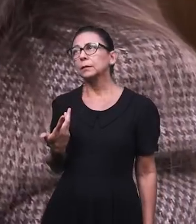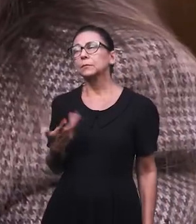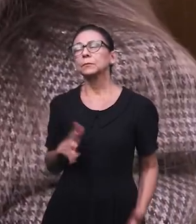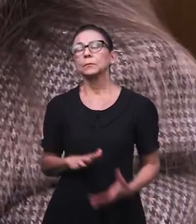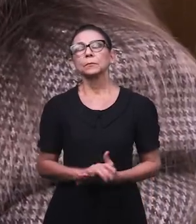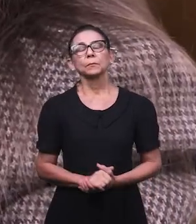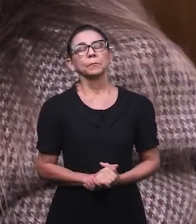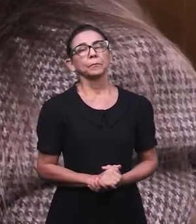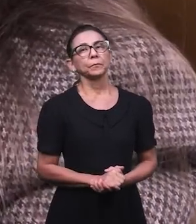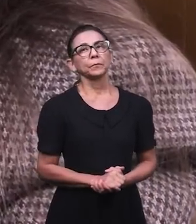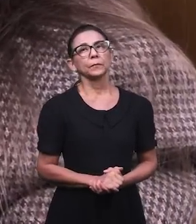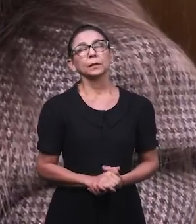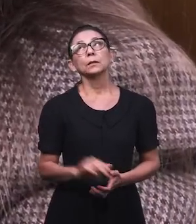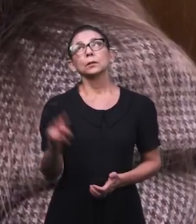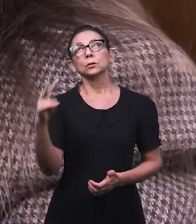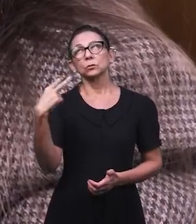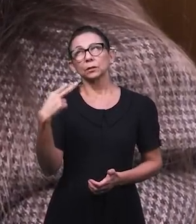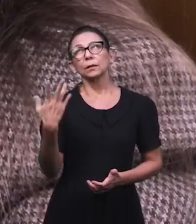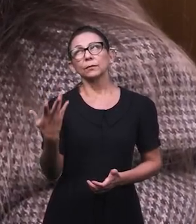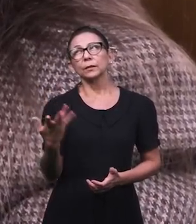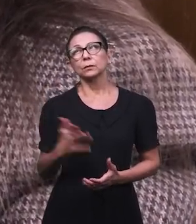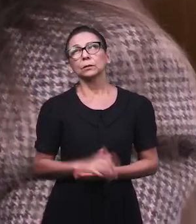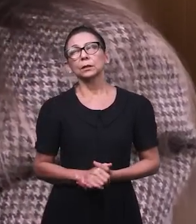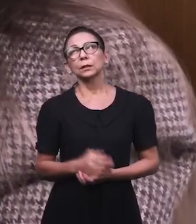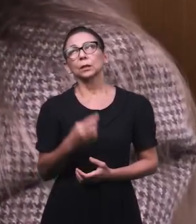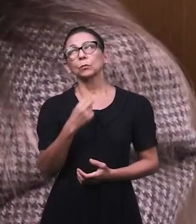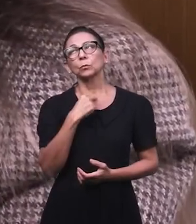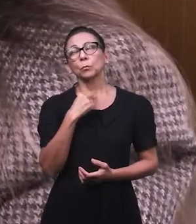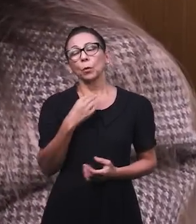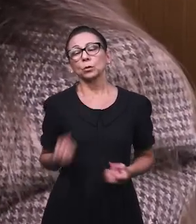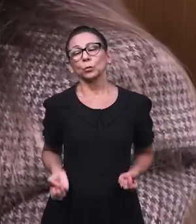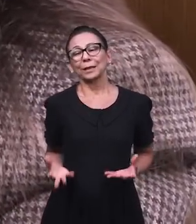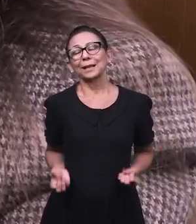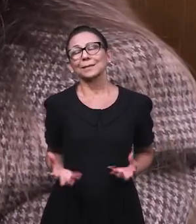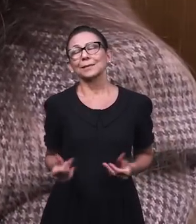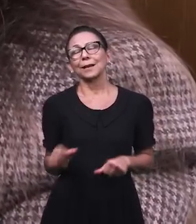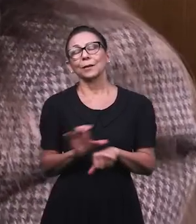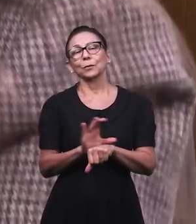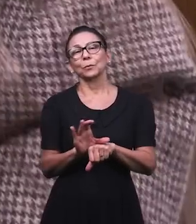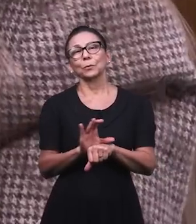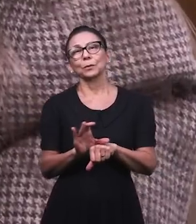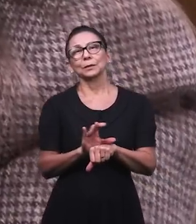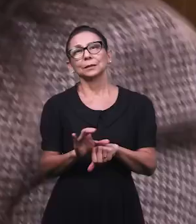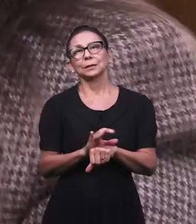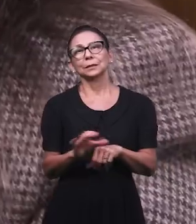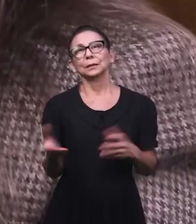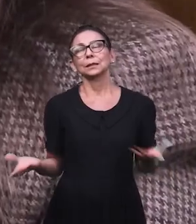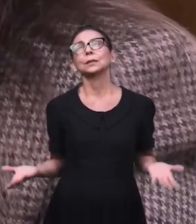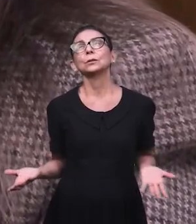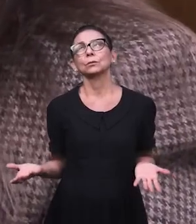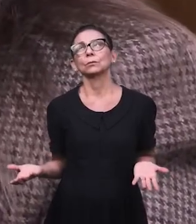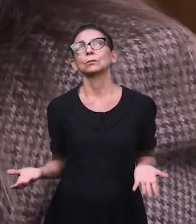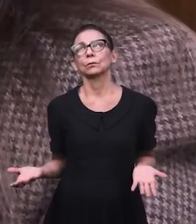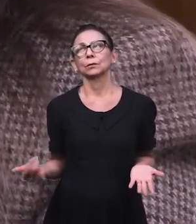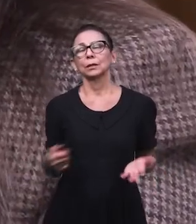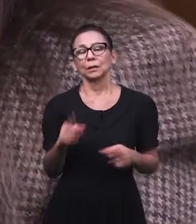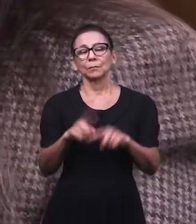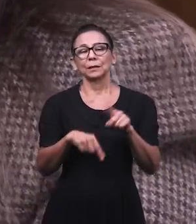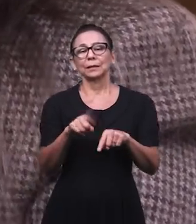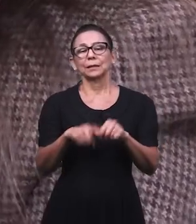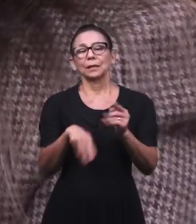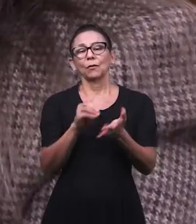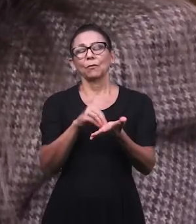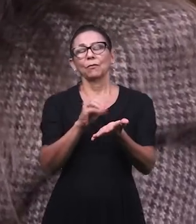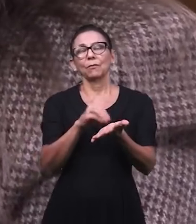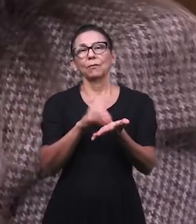importante. Mas o Senhor tá vendo que eu não tô podendo gastar com um cursinho, e seria muito bom, tô sentindo muita falta de